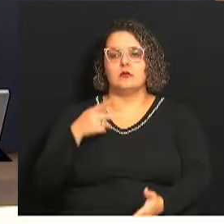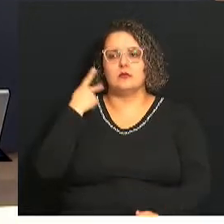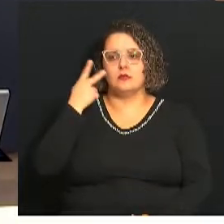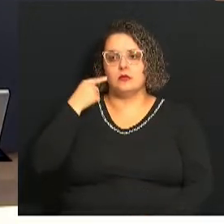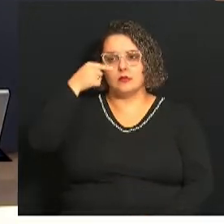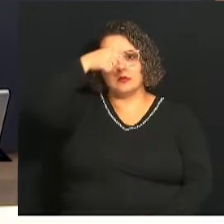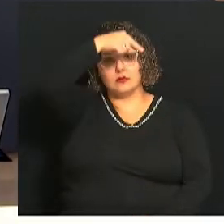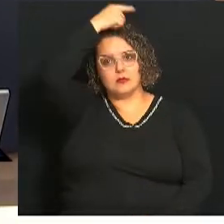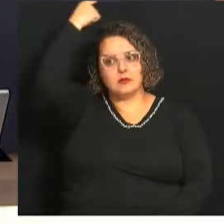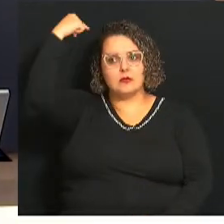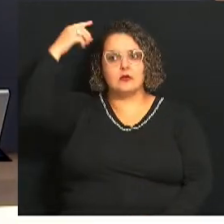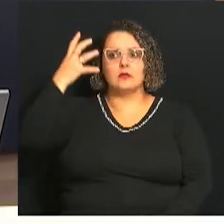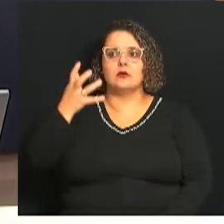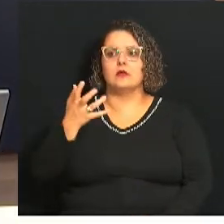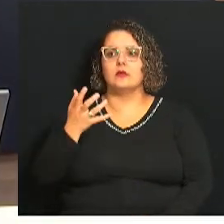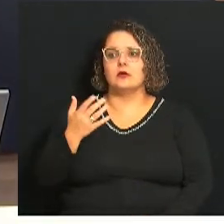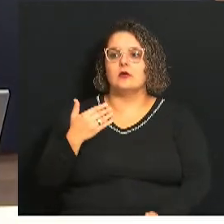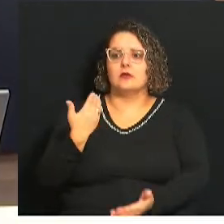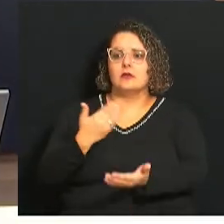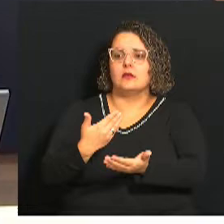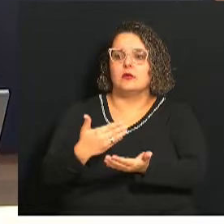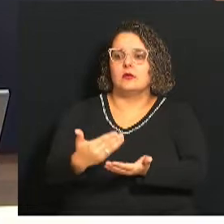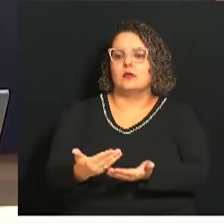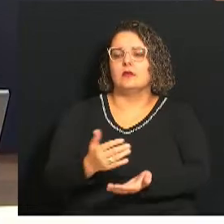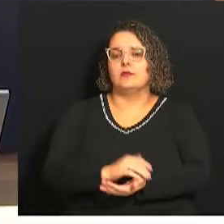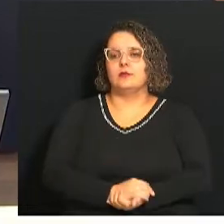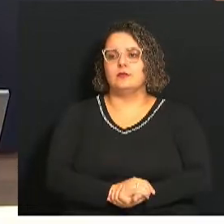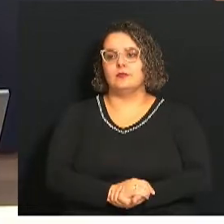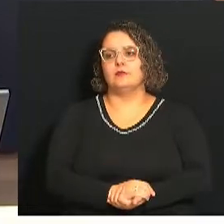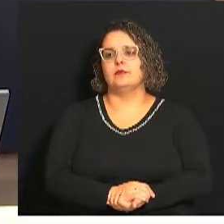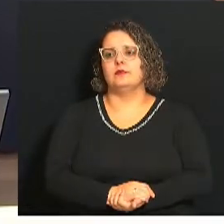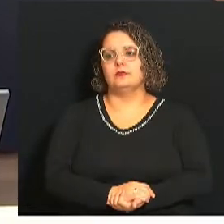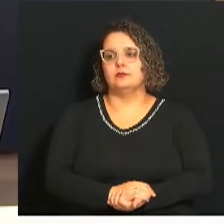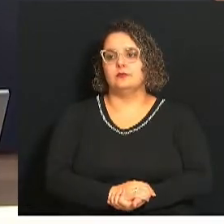ele quer, inicialmente, aí, fazer alguma pergunta.